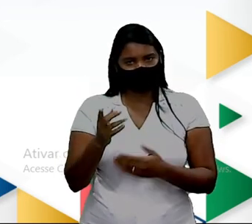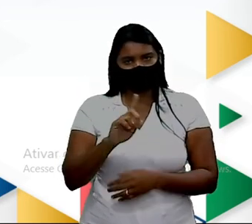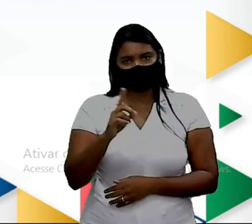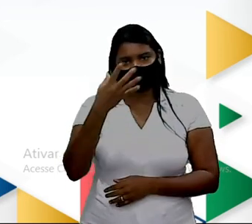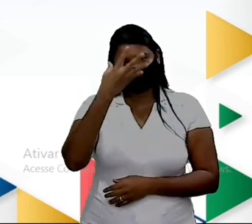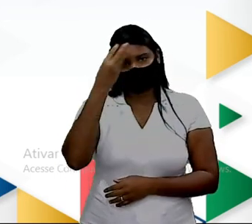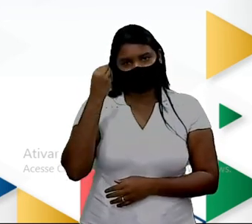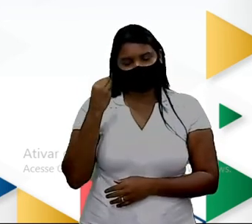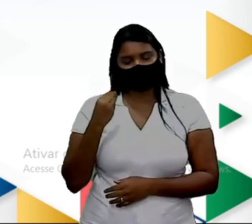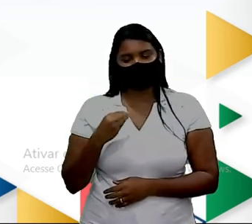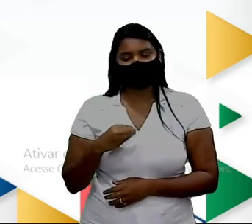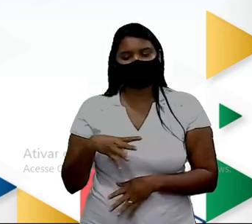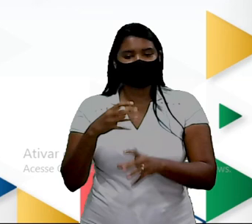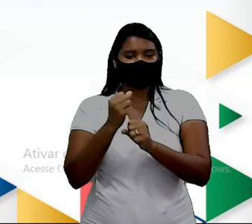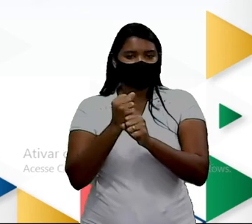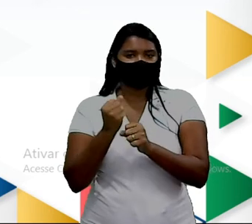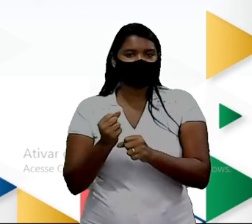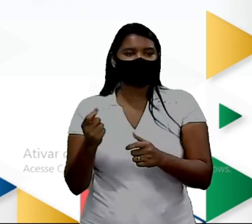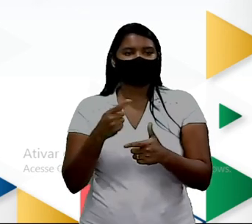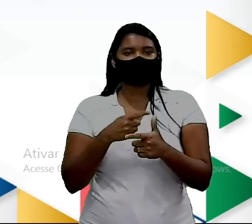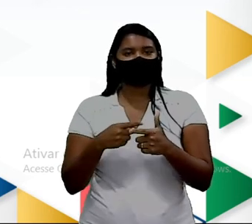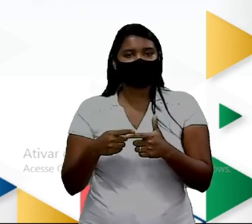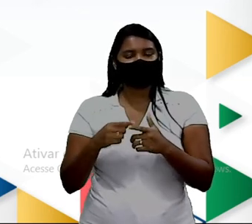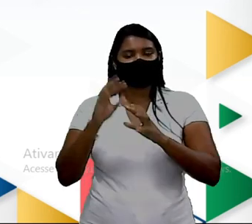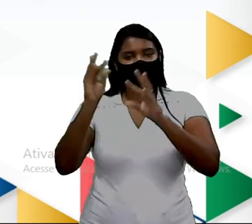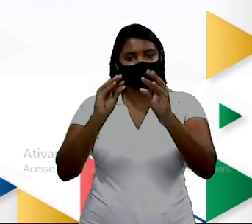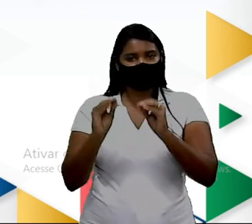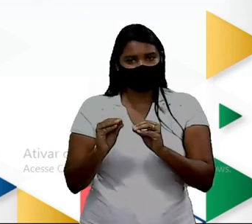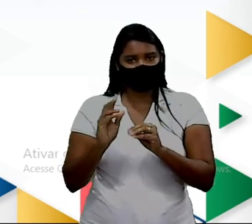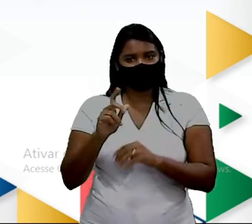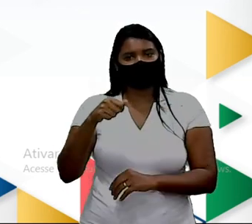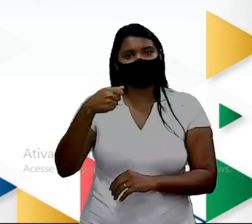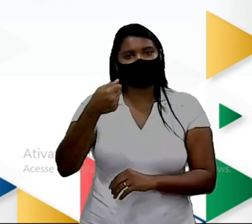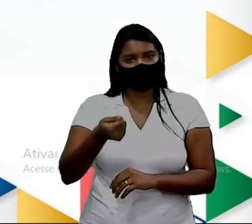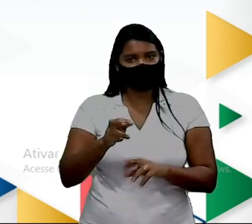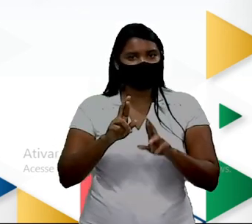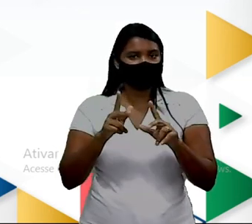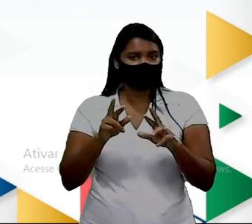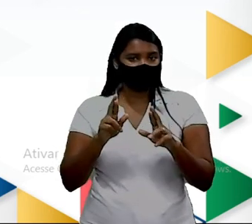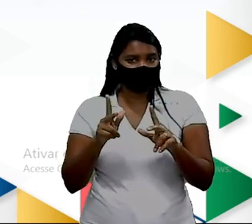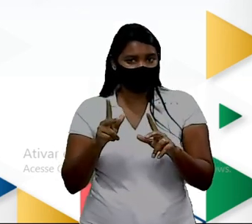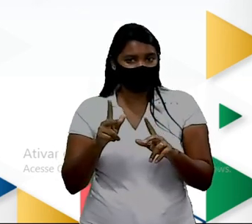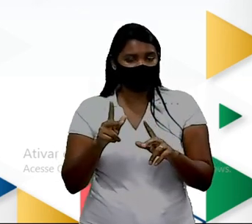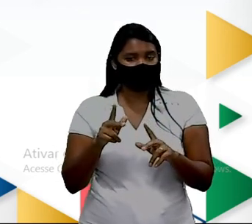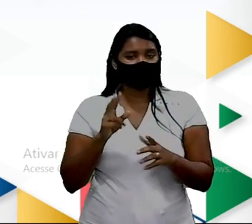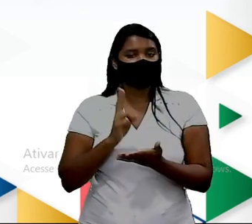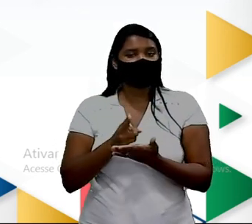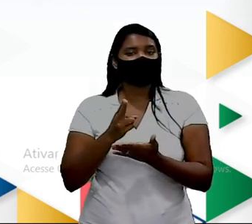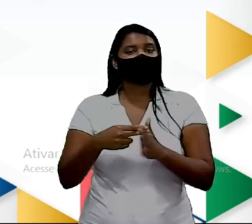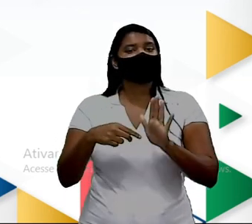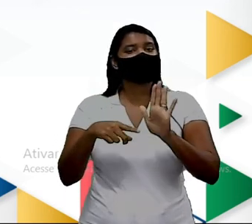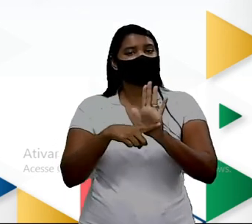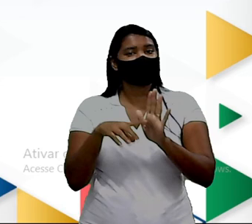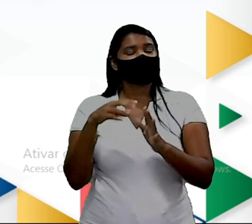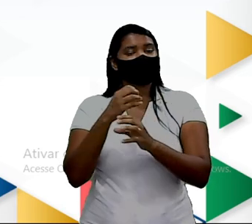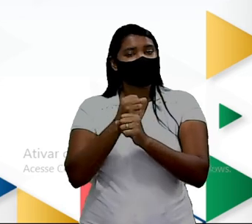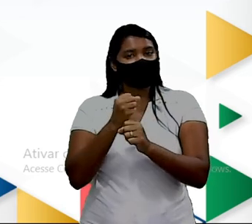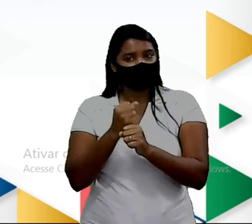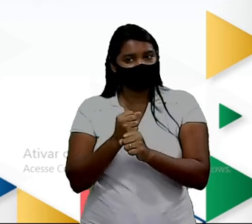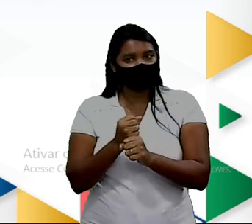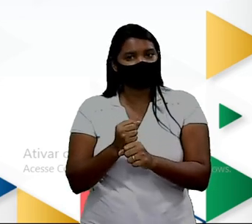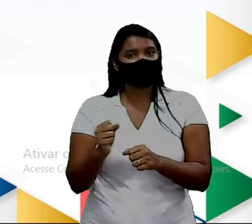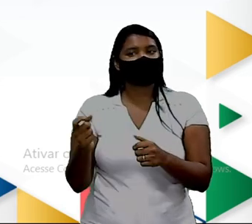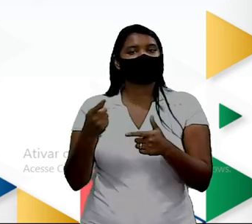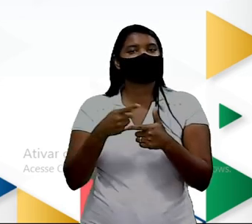esquece. Multiplicação e divisão, eu faço jogo de sinal. Sinais diferentes dá sempre menos. Na soma e